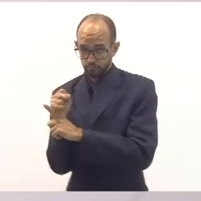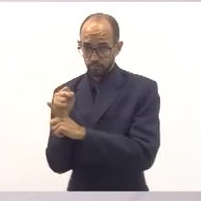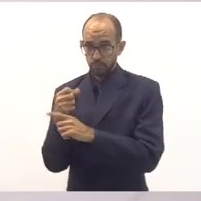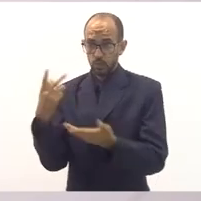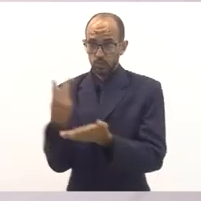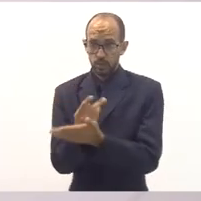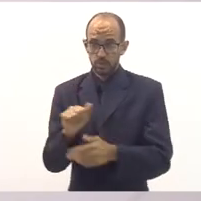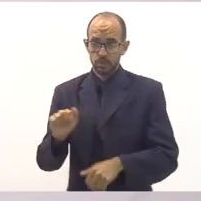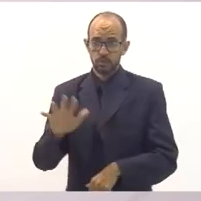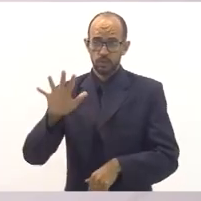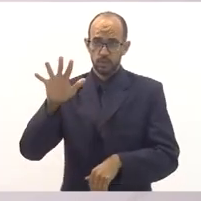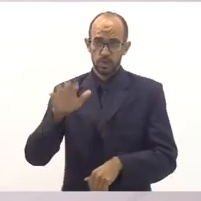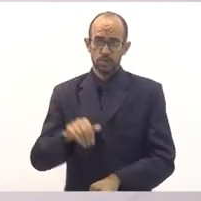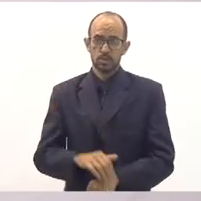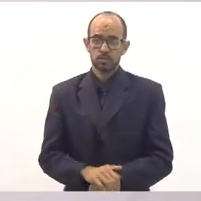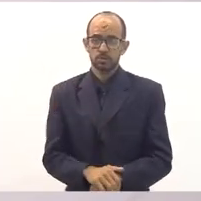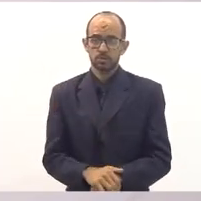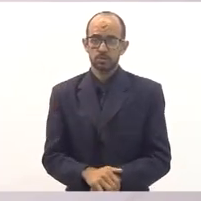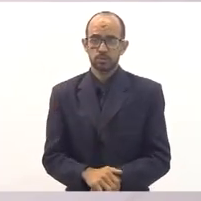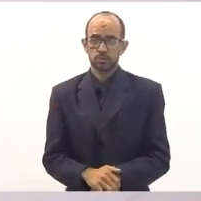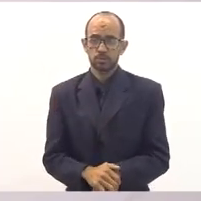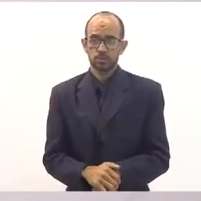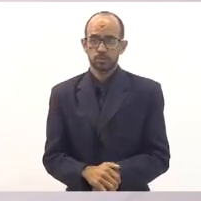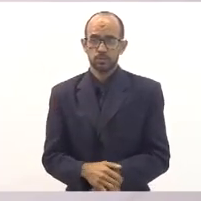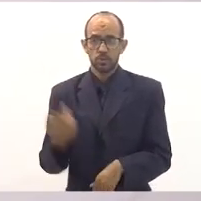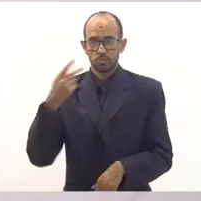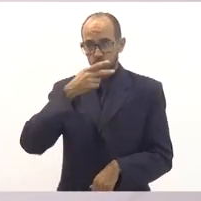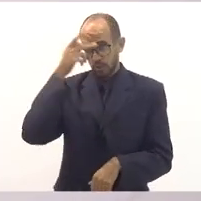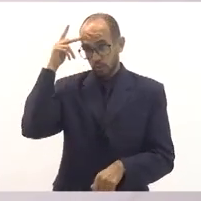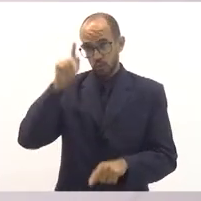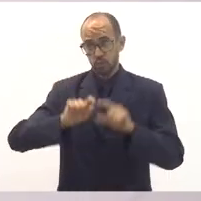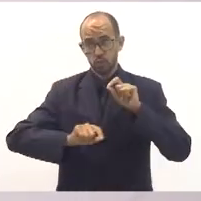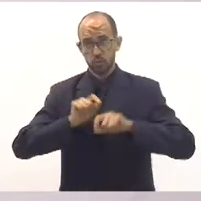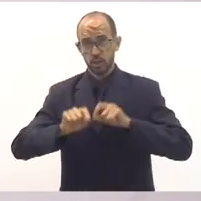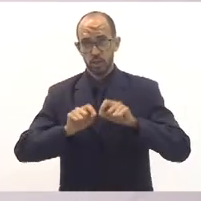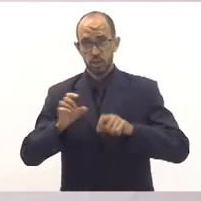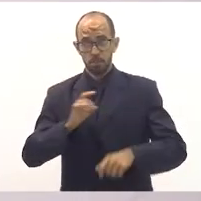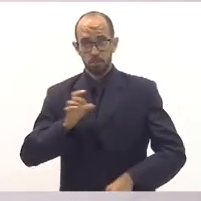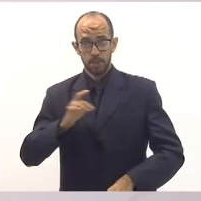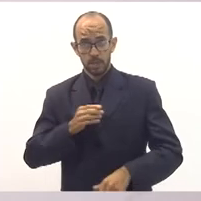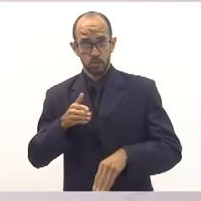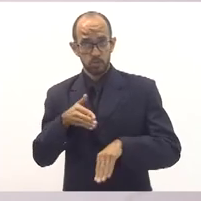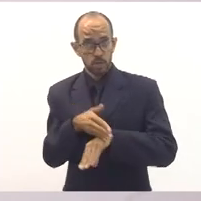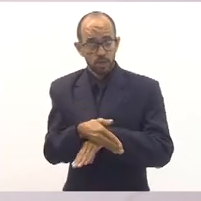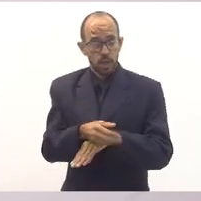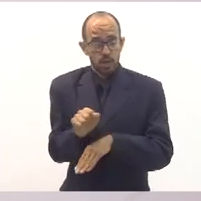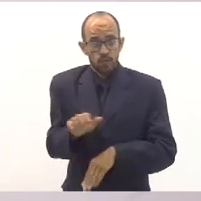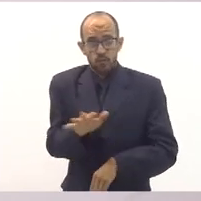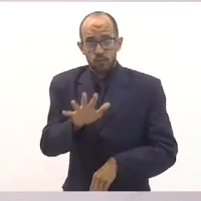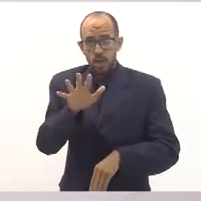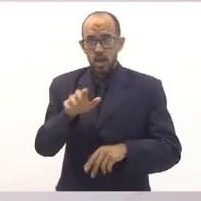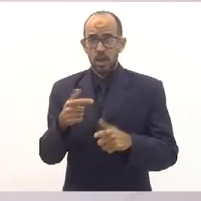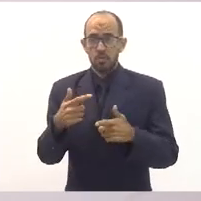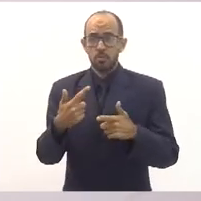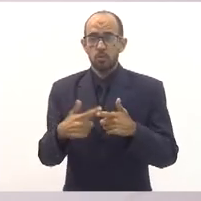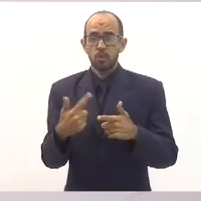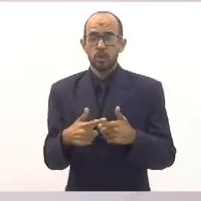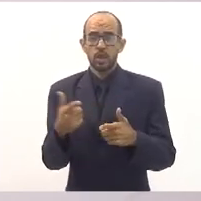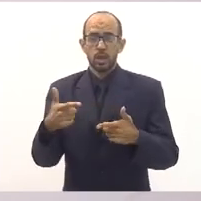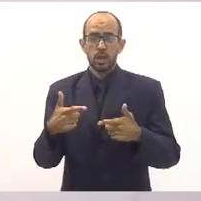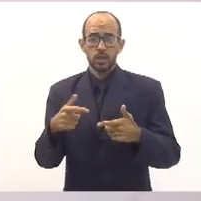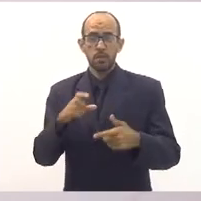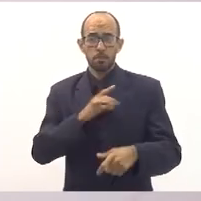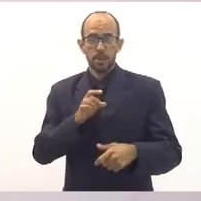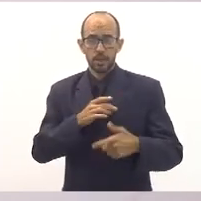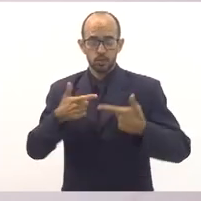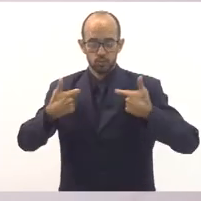nas favelas é pessoas com medo de entrar na favela por ficar e no meio de uma trocação